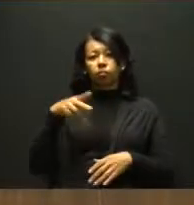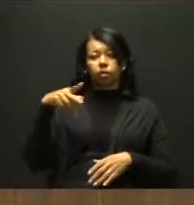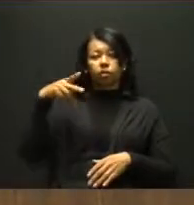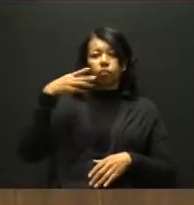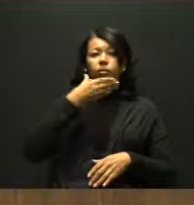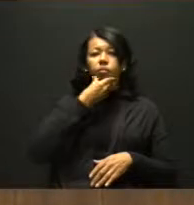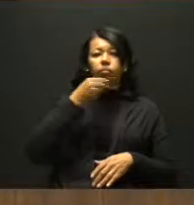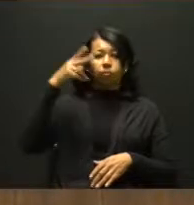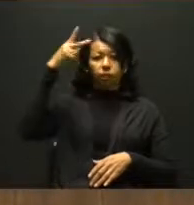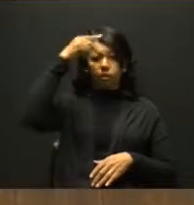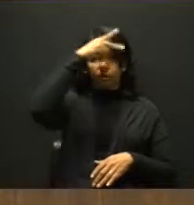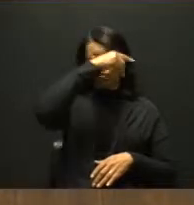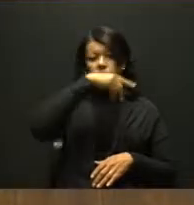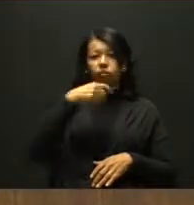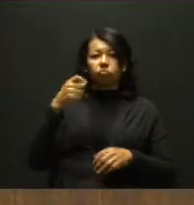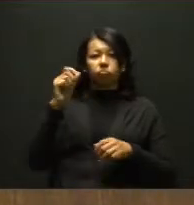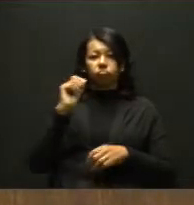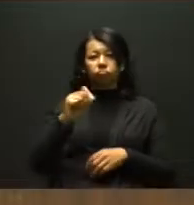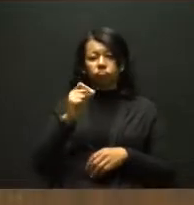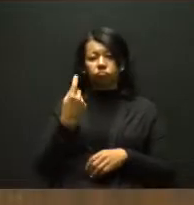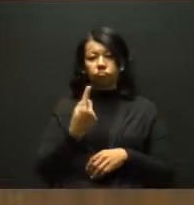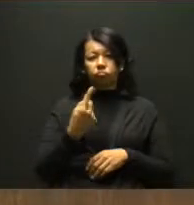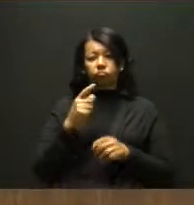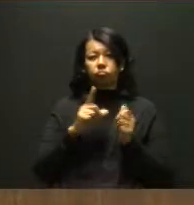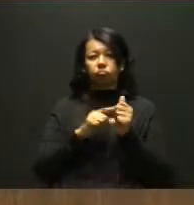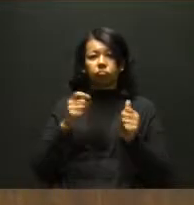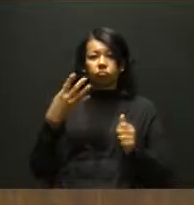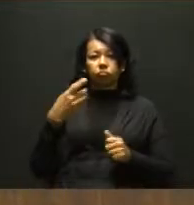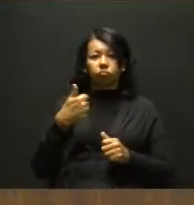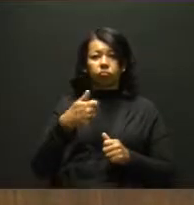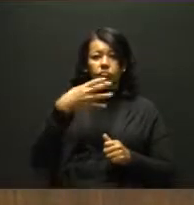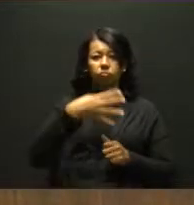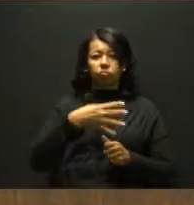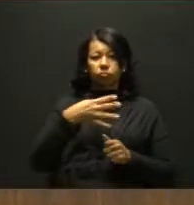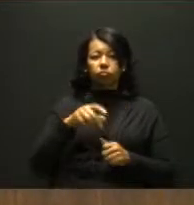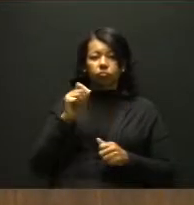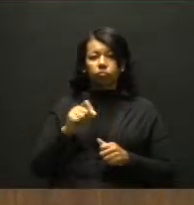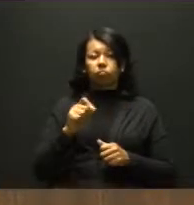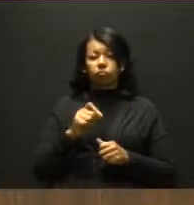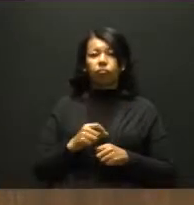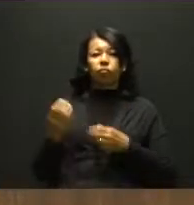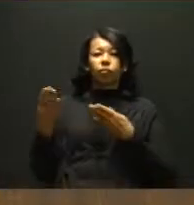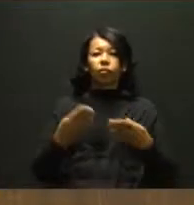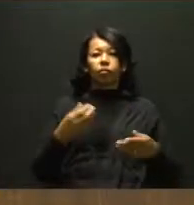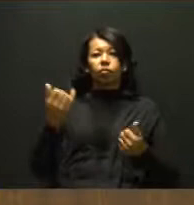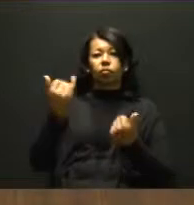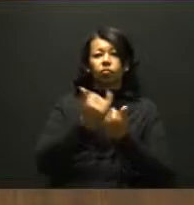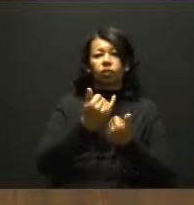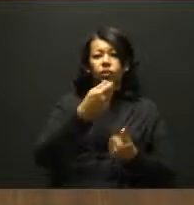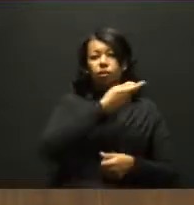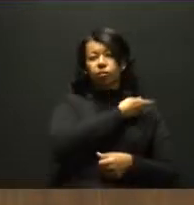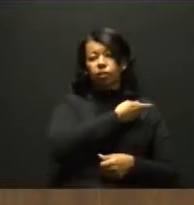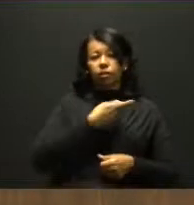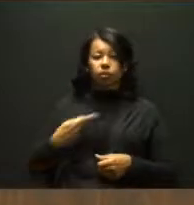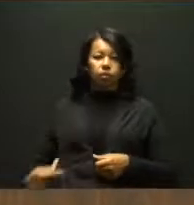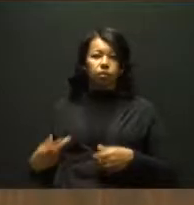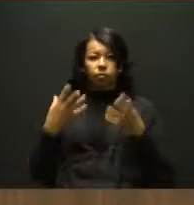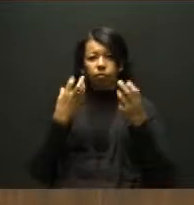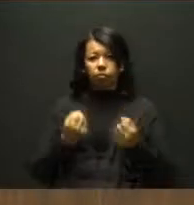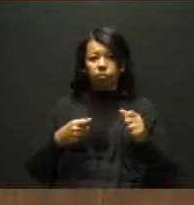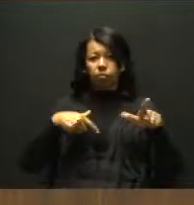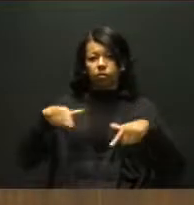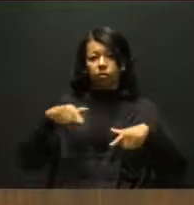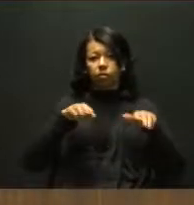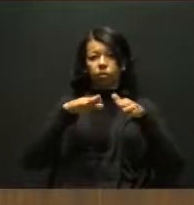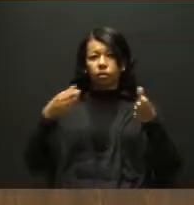nos termos do parágrafo único do artigo 14 do regimento interno com vida o vice presidente para assumir a direção dos trabalhos da mesa uma